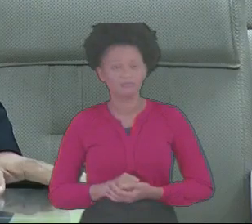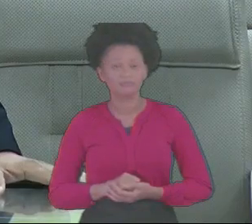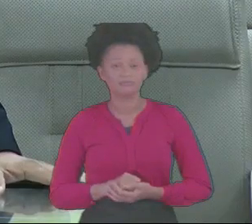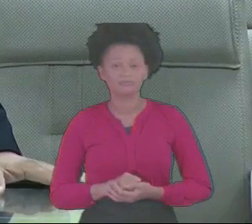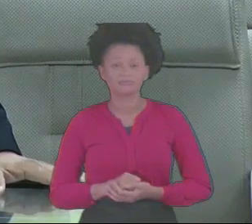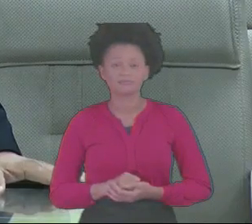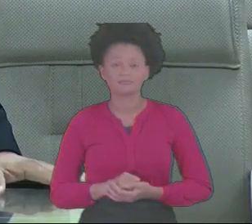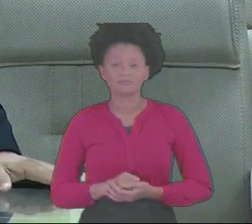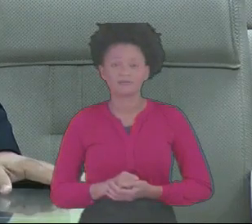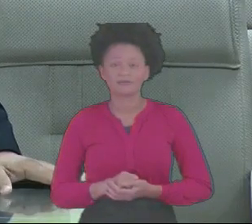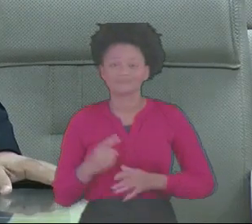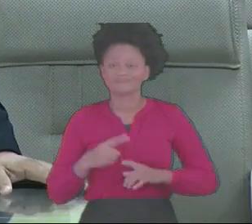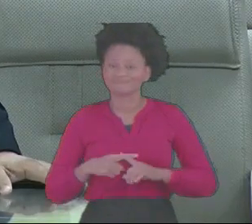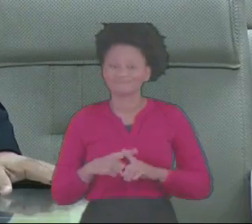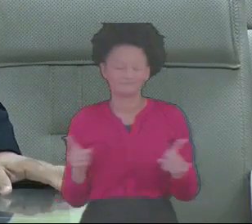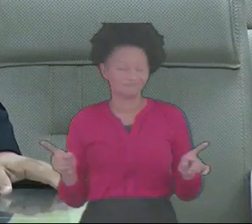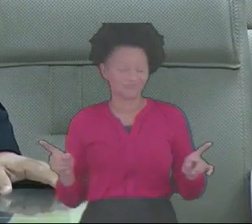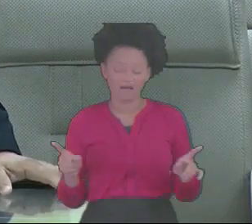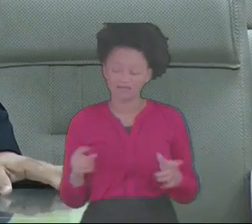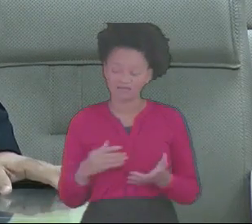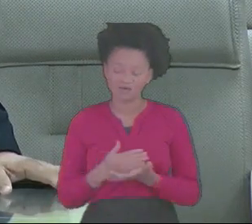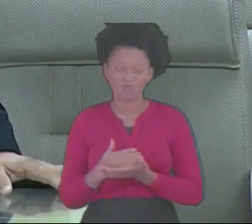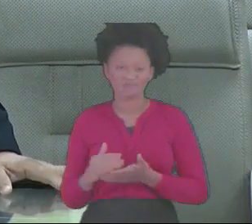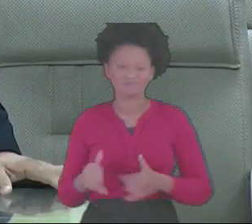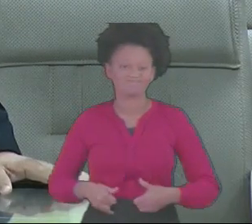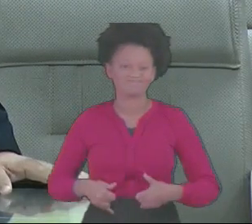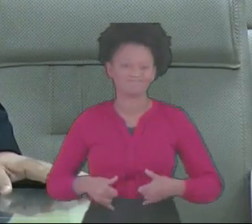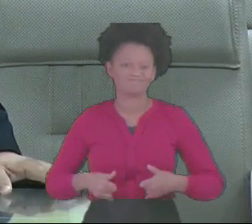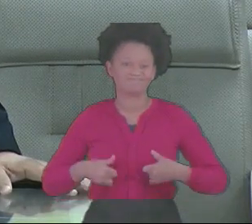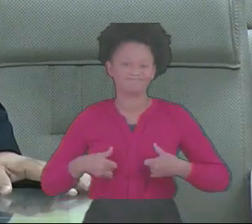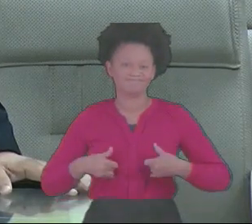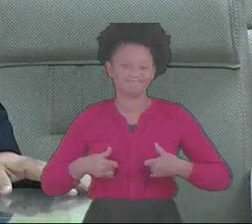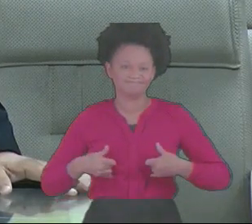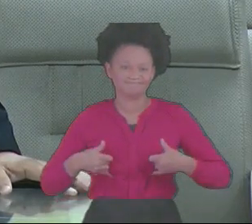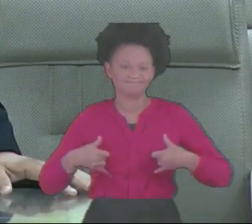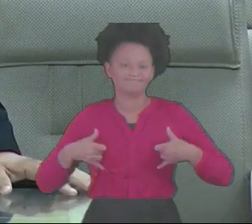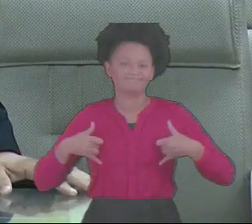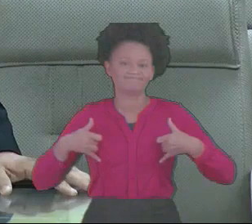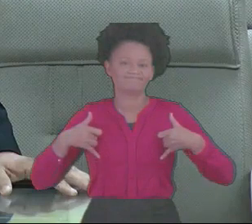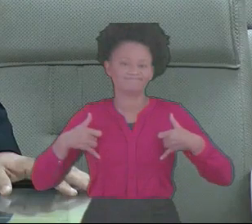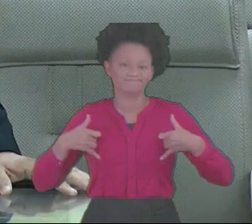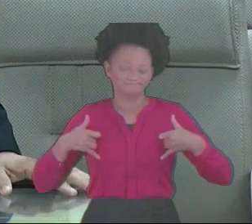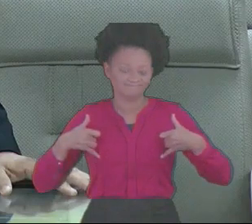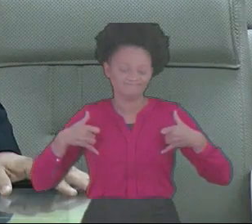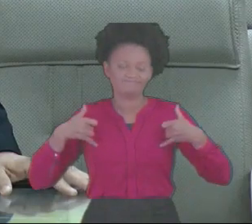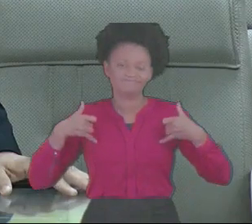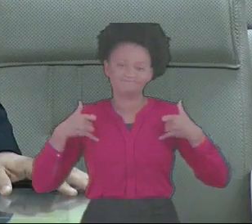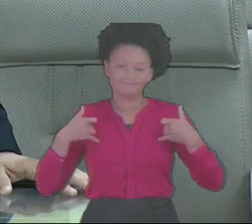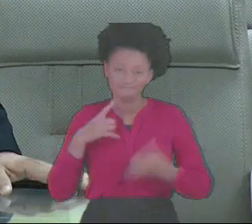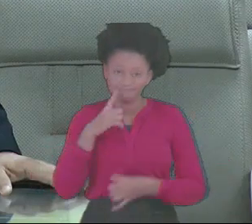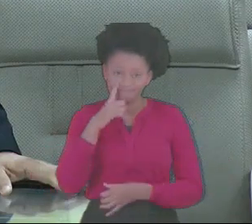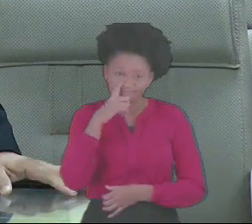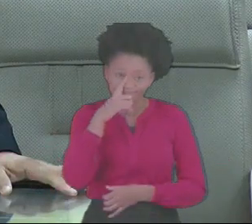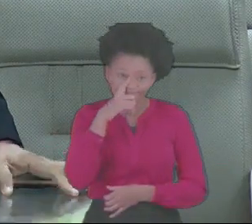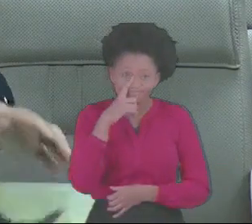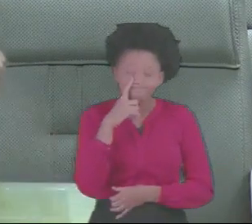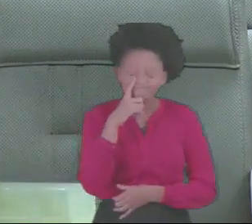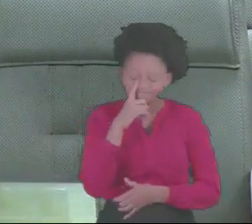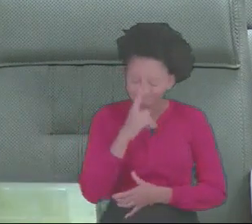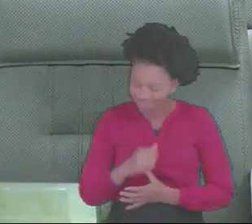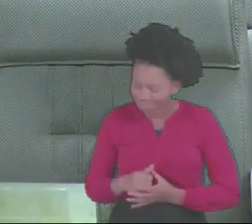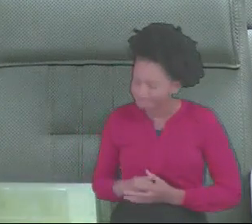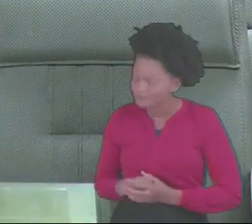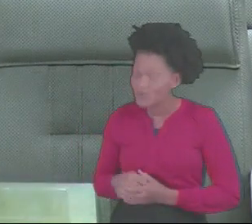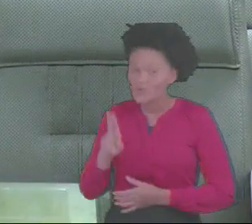é mas só os ensoberbeceram diante de Deus O que é um grande perigo e vamos Quando Deus